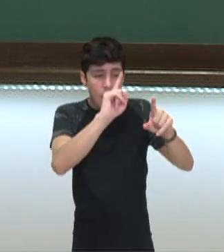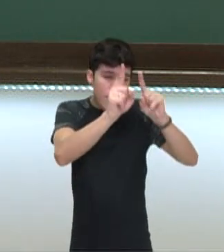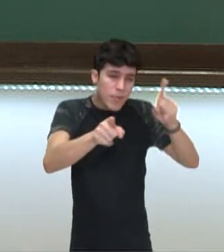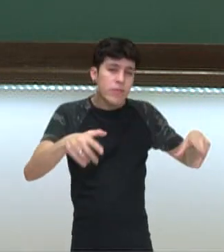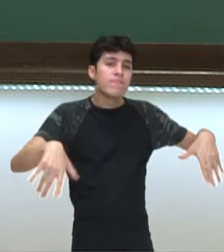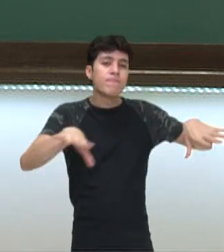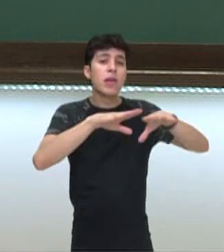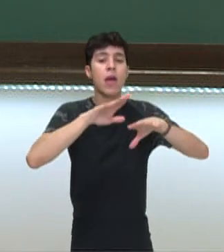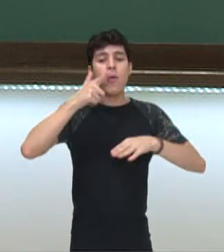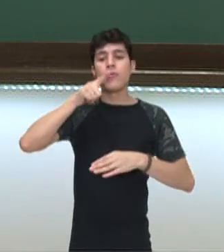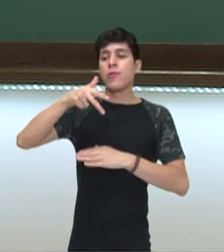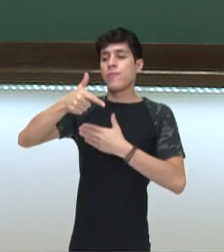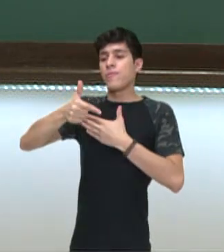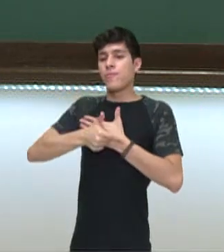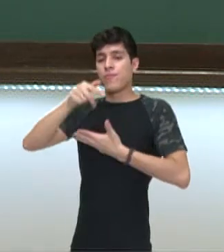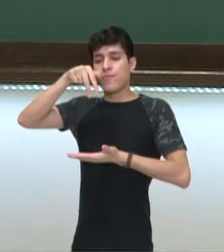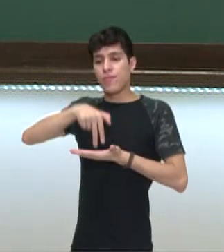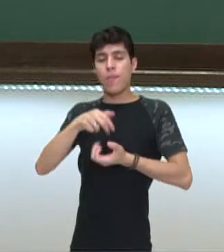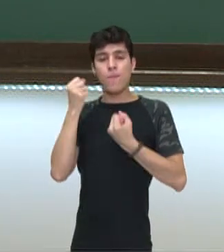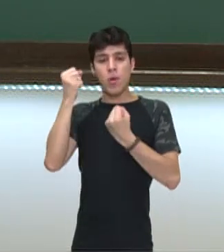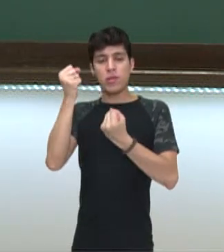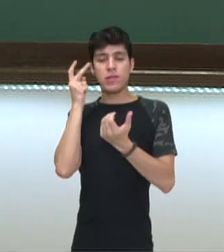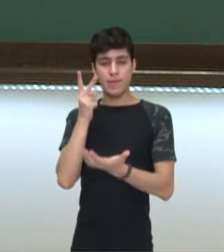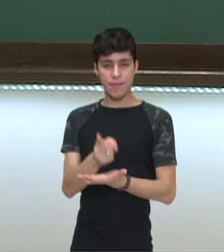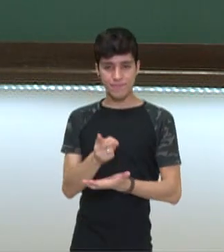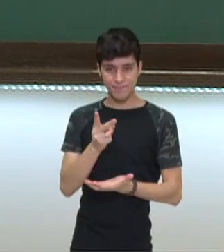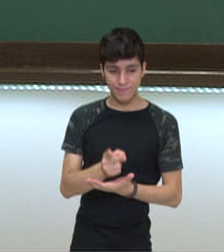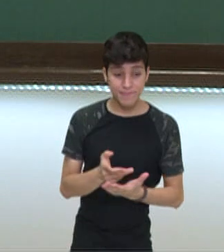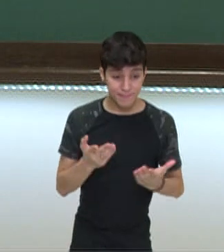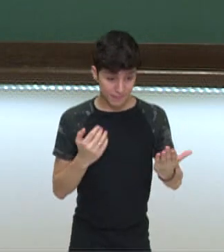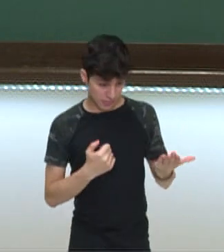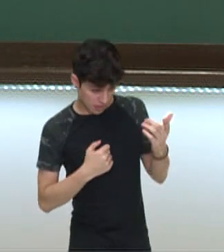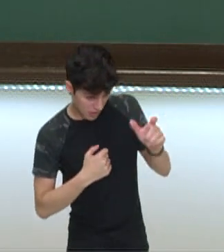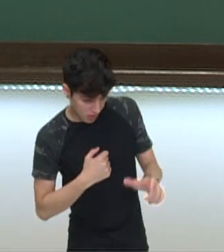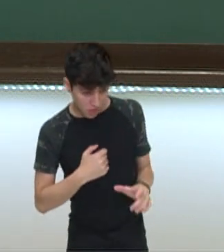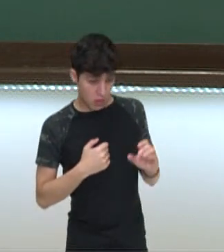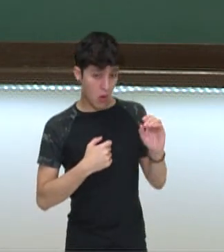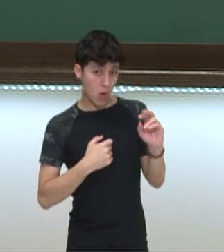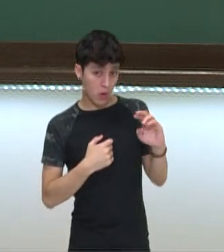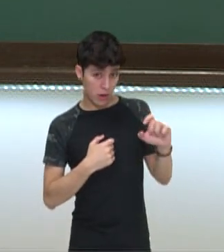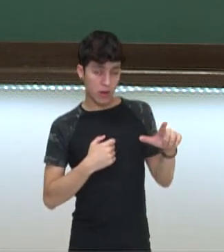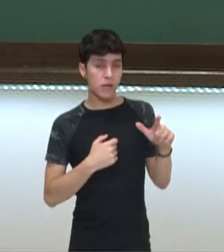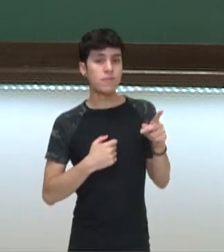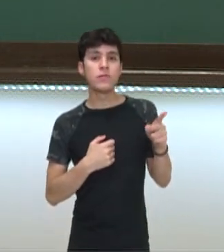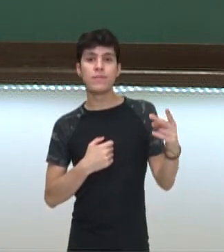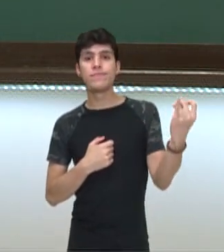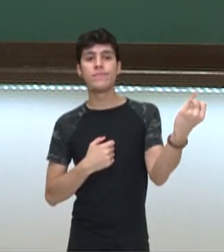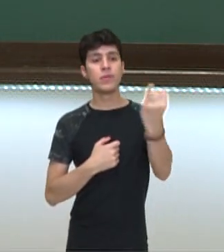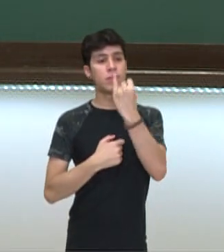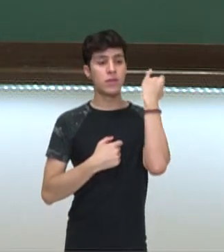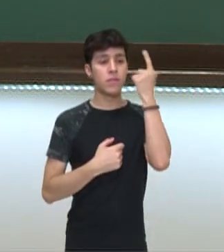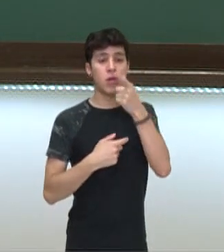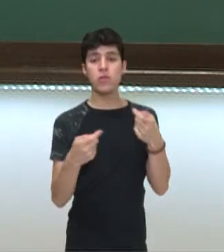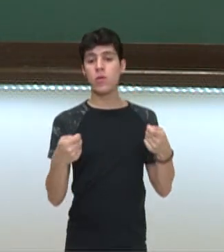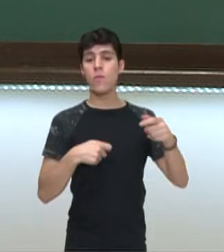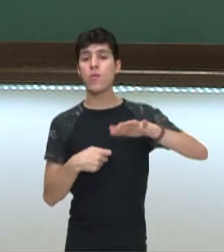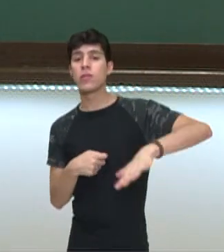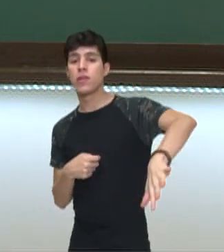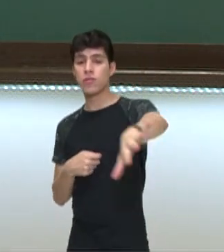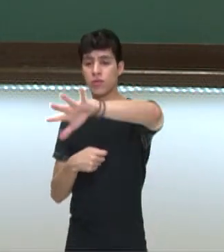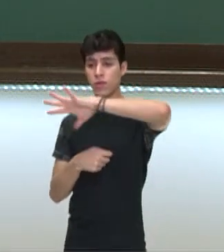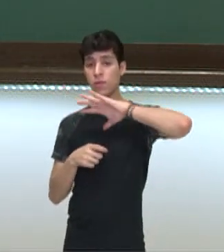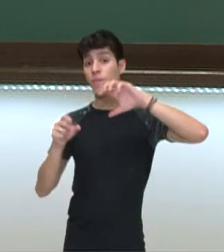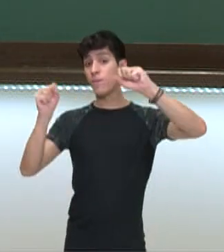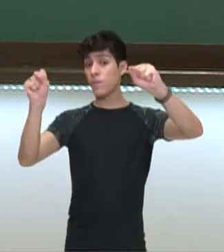Tá? Então, os coronéis vão ser muito importantes para garantir o poder em suas regiões. O poder do